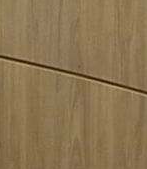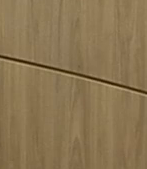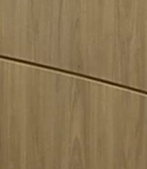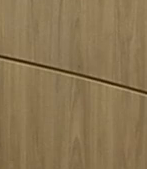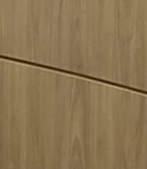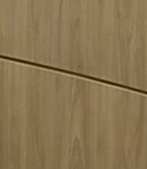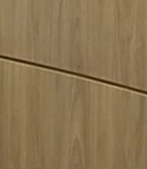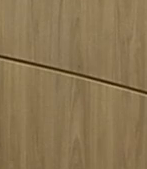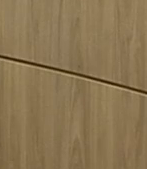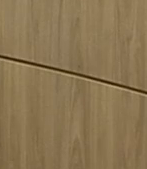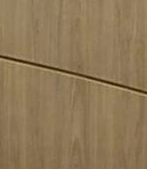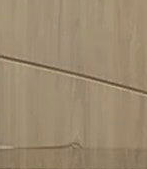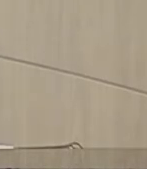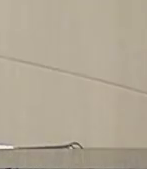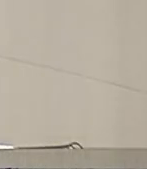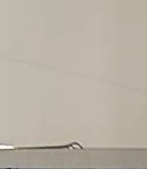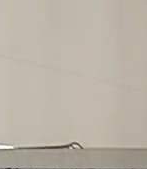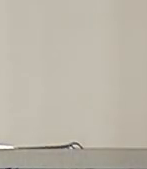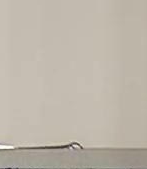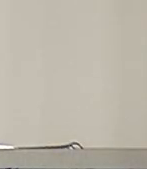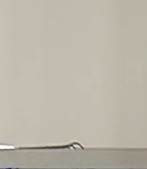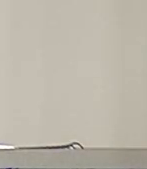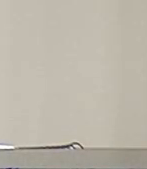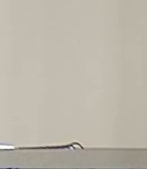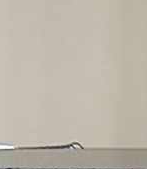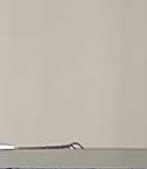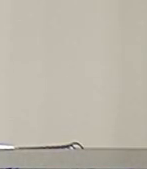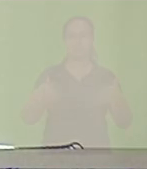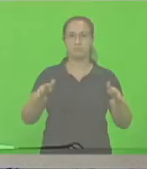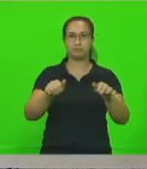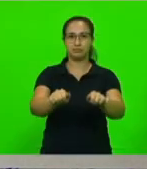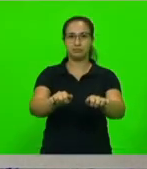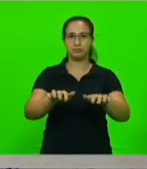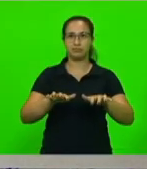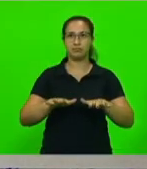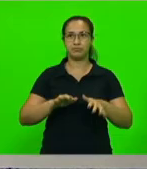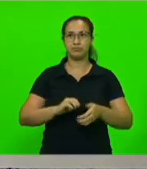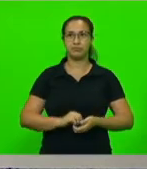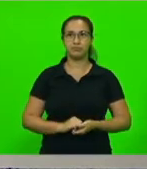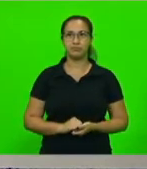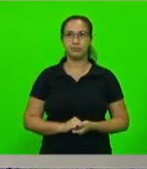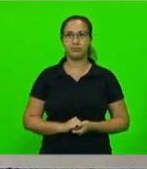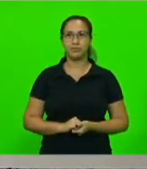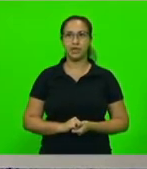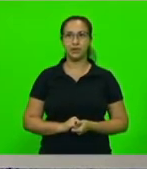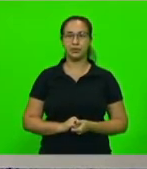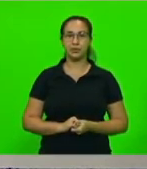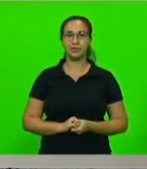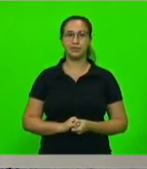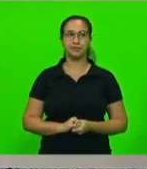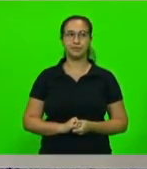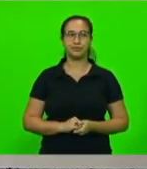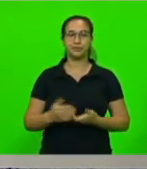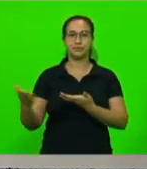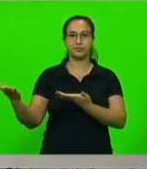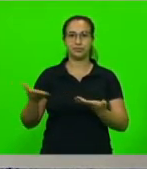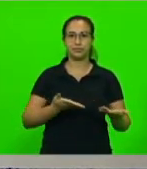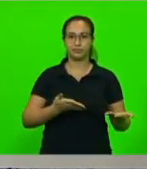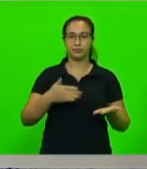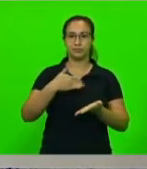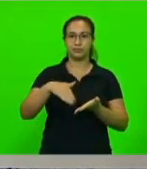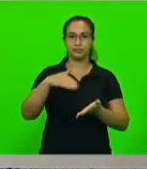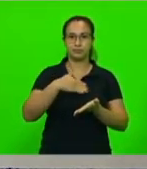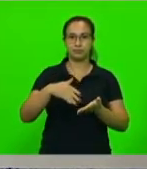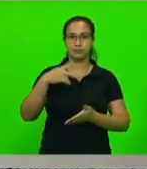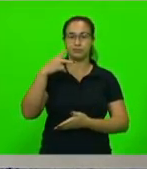Sob a proteção de Deus, declaro aberta a presente sessão. Convido o senhor secretário, deputado